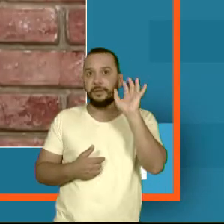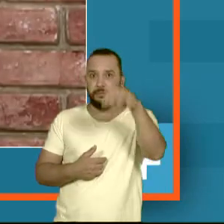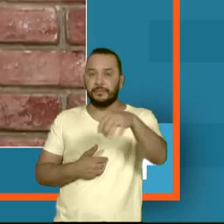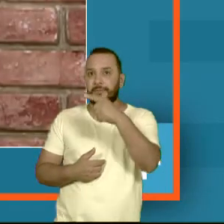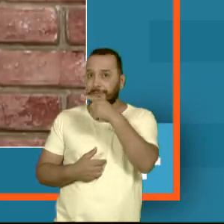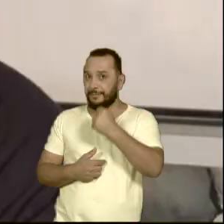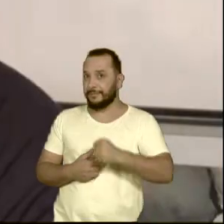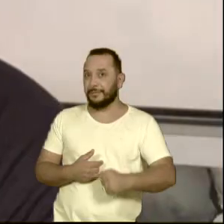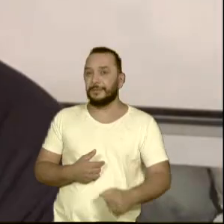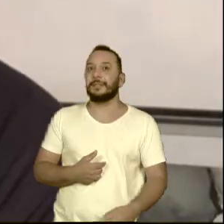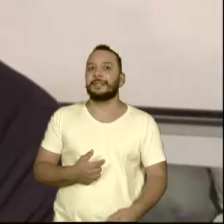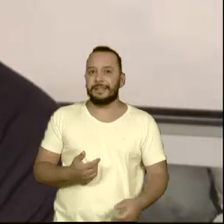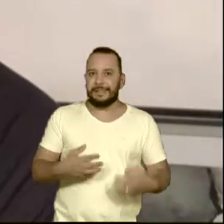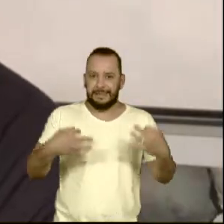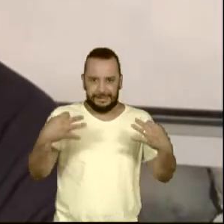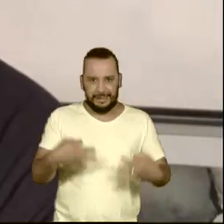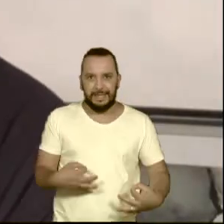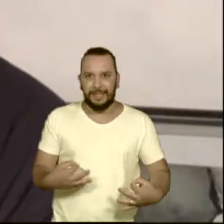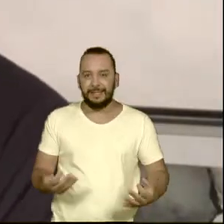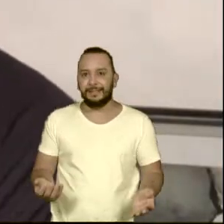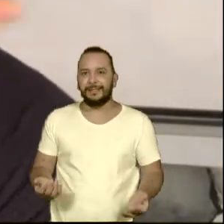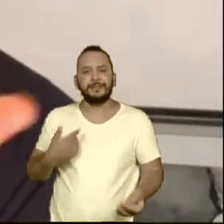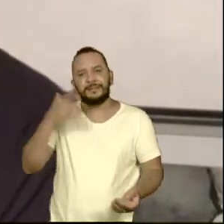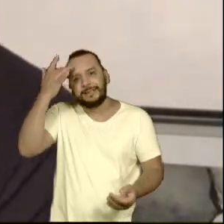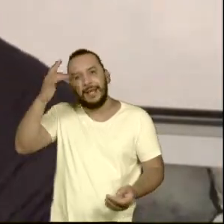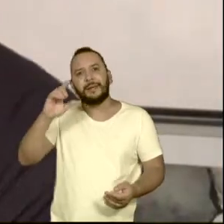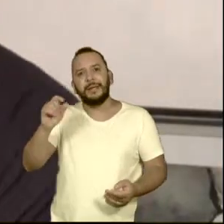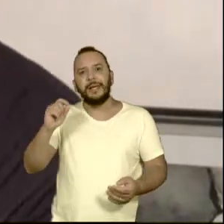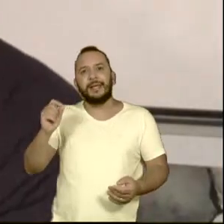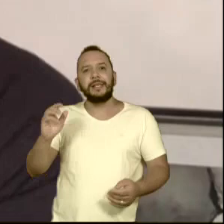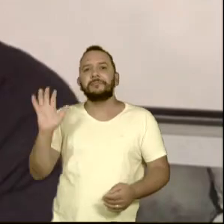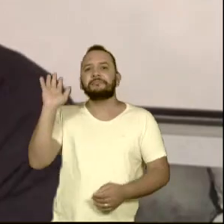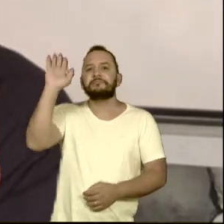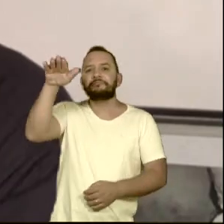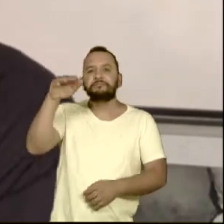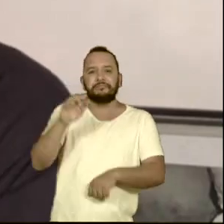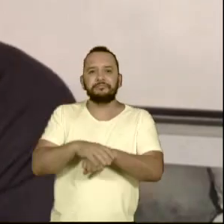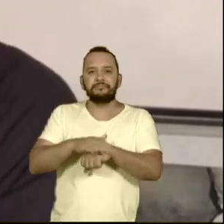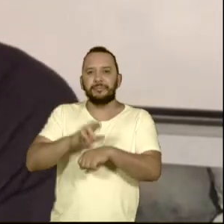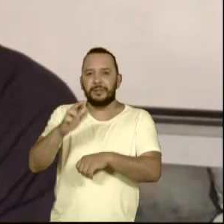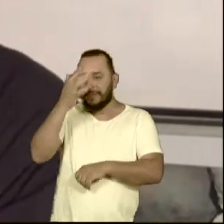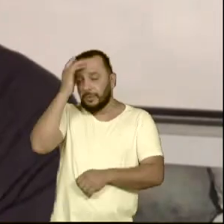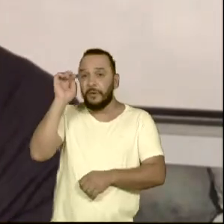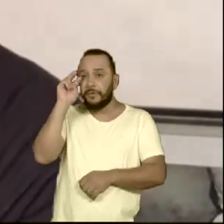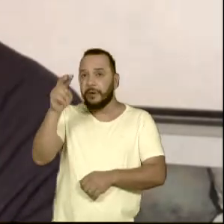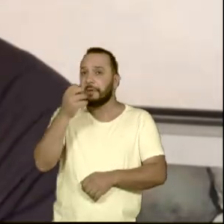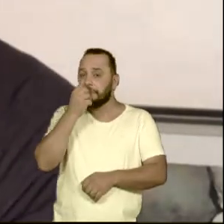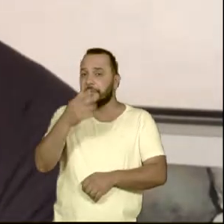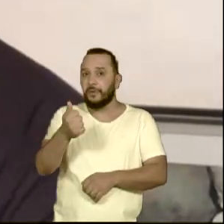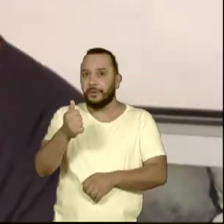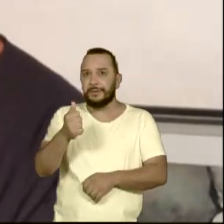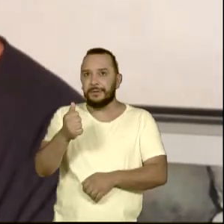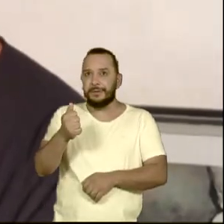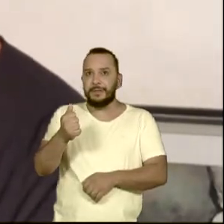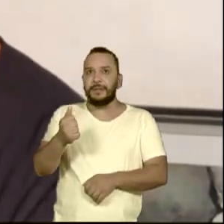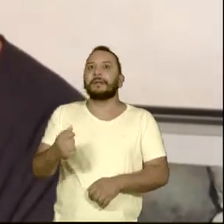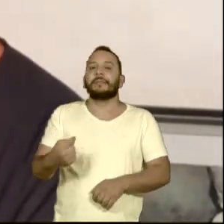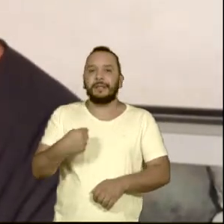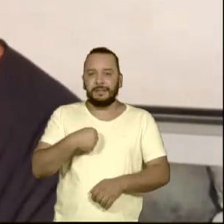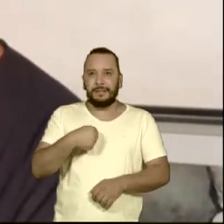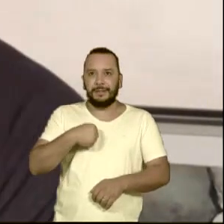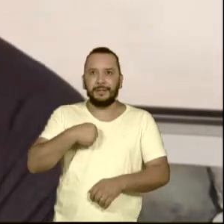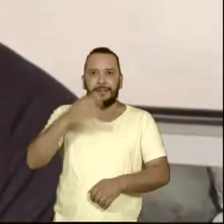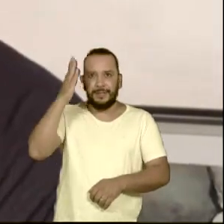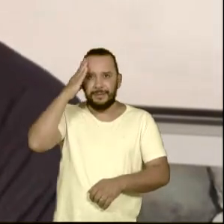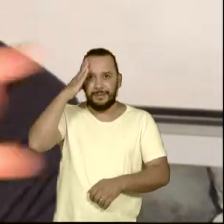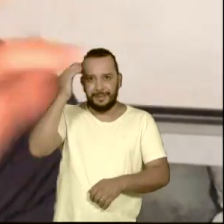a bola está caindo lá dentro. Você não sabe quem jogou, não importa. Para quem está vendo em casa, está lindo. Eu sabia que essa cena existia.